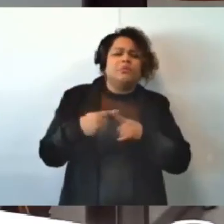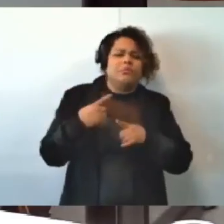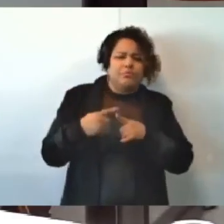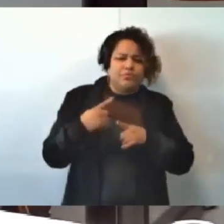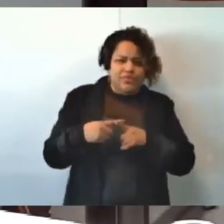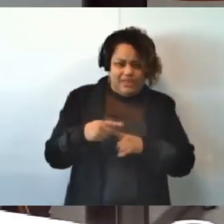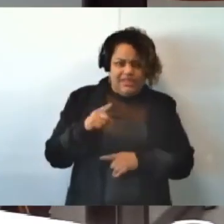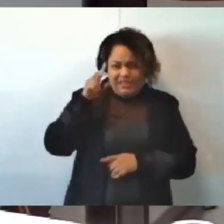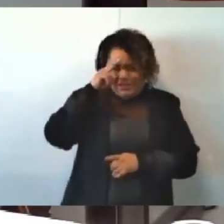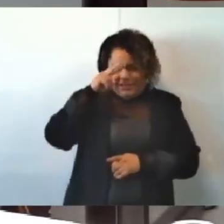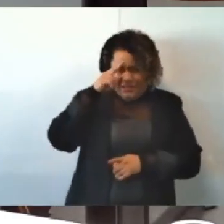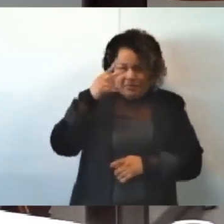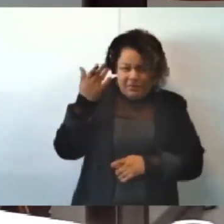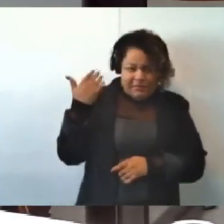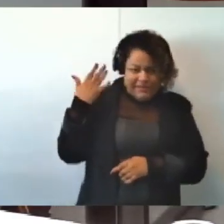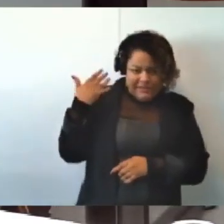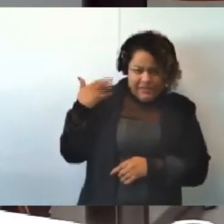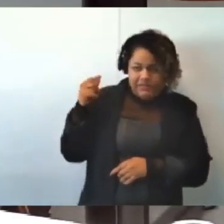né,